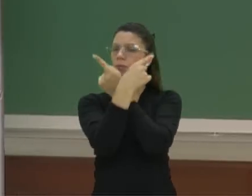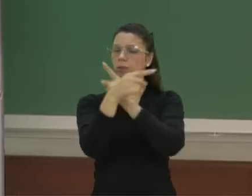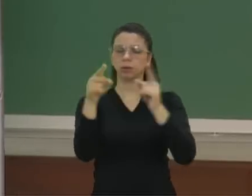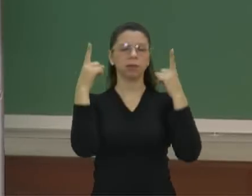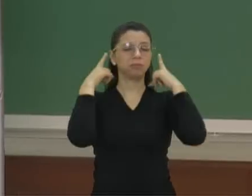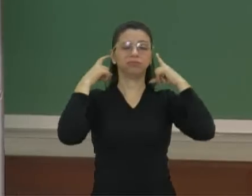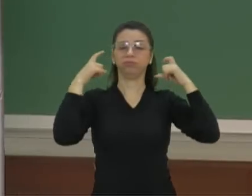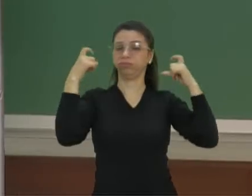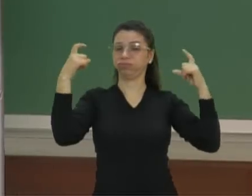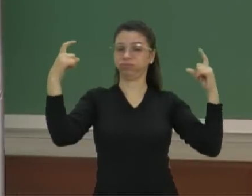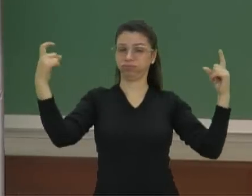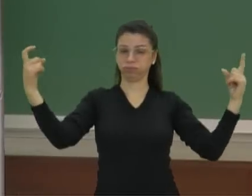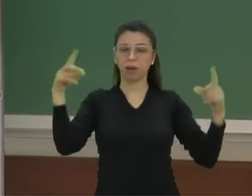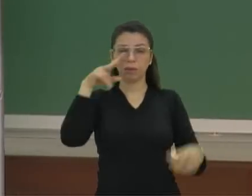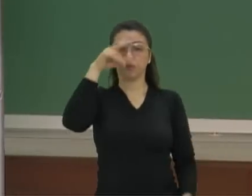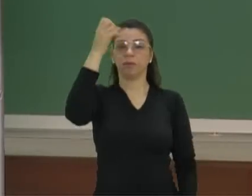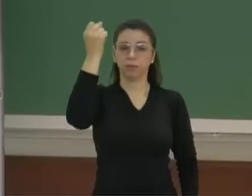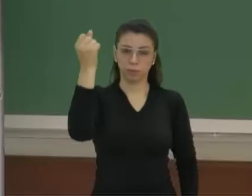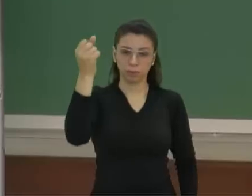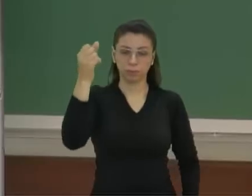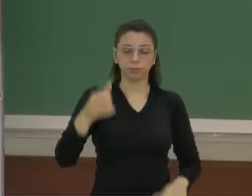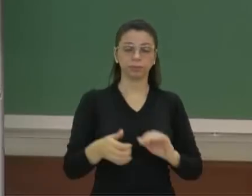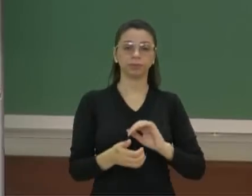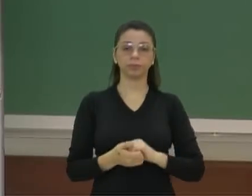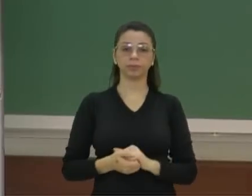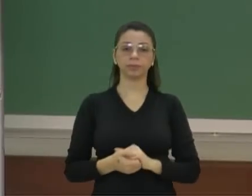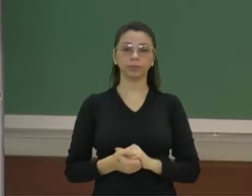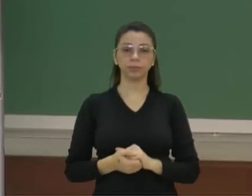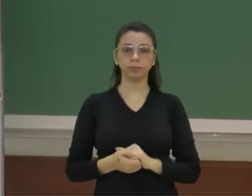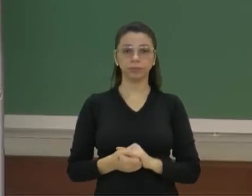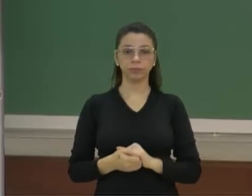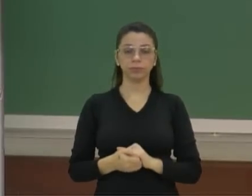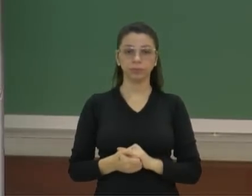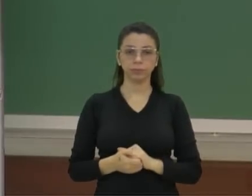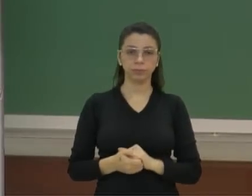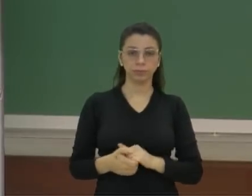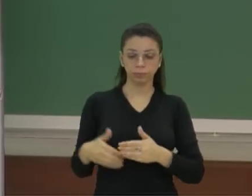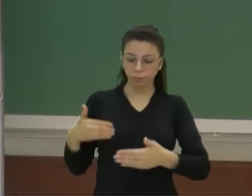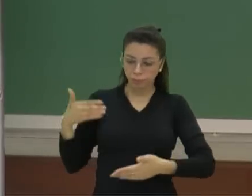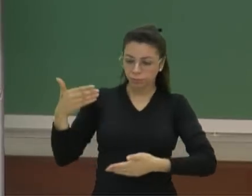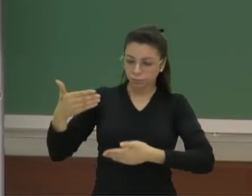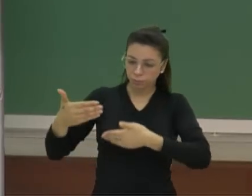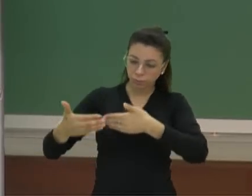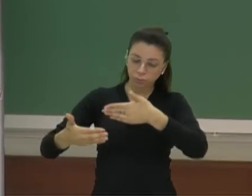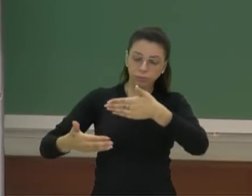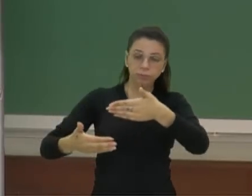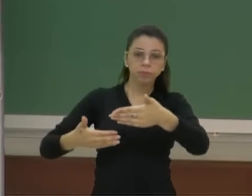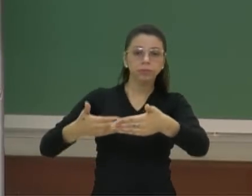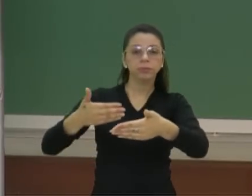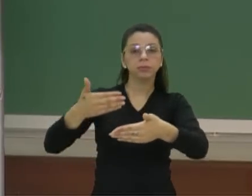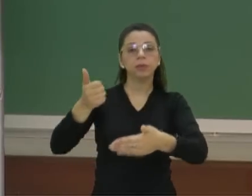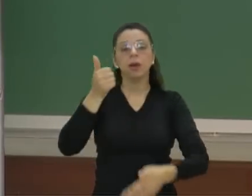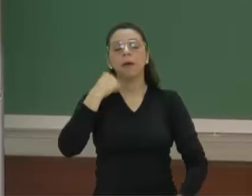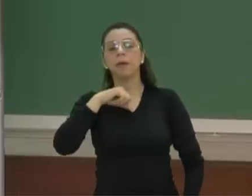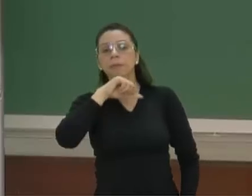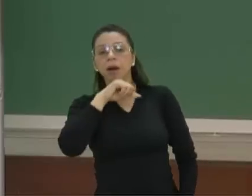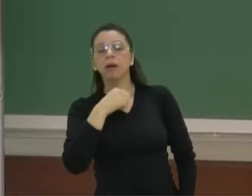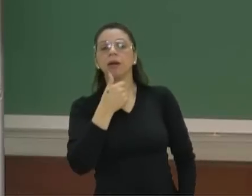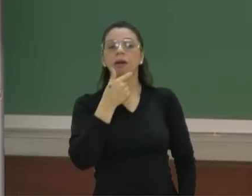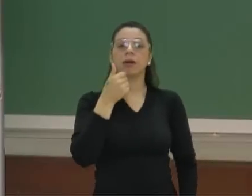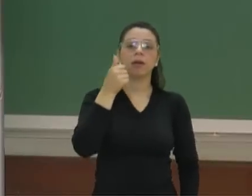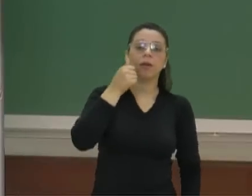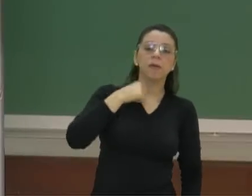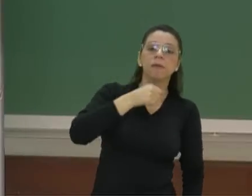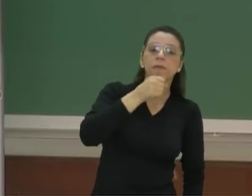alta, com uma grande intensidade. Ao longo do tempo, você escuta isso a mãe falando, ou a avó, ou um tio. Menino,